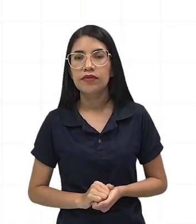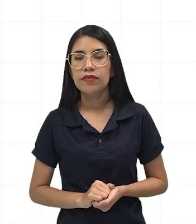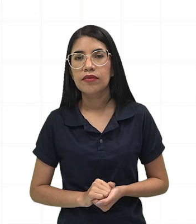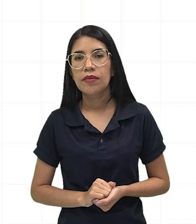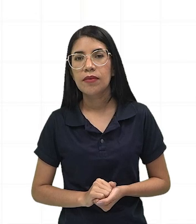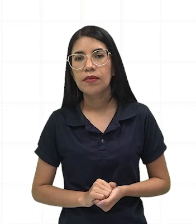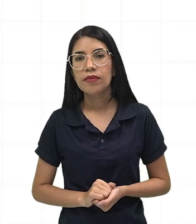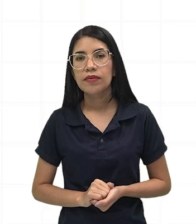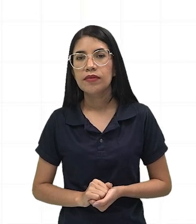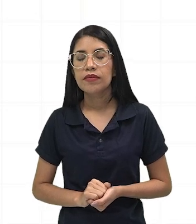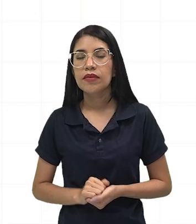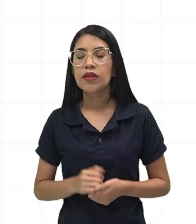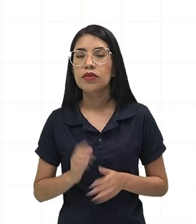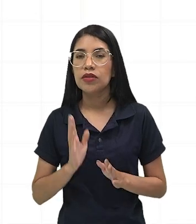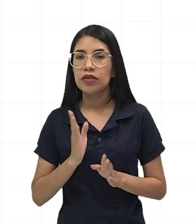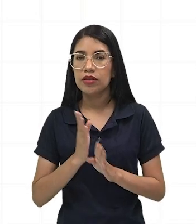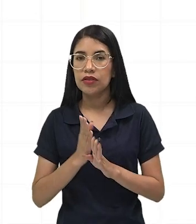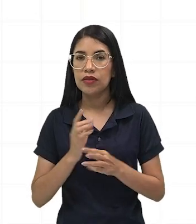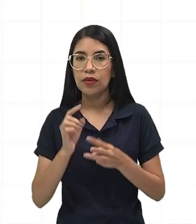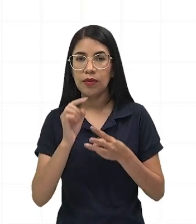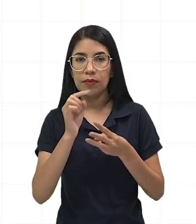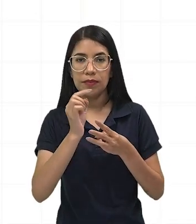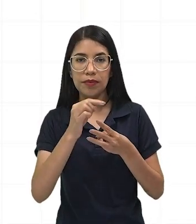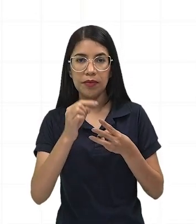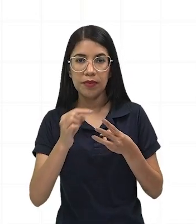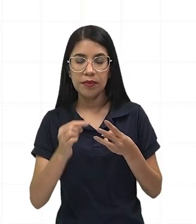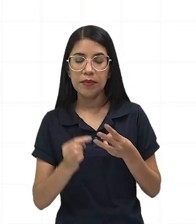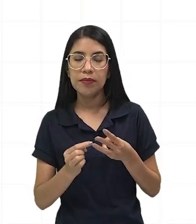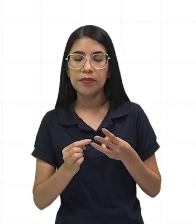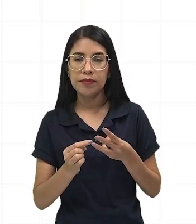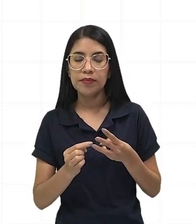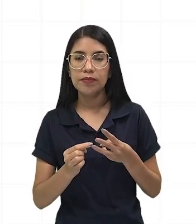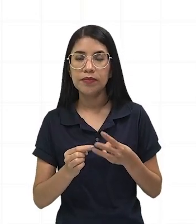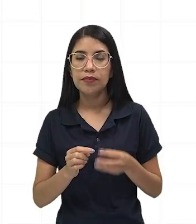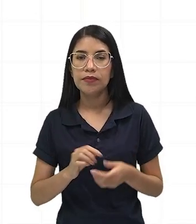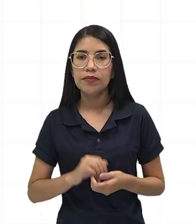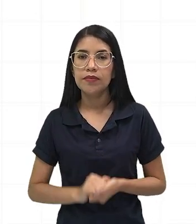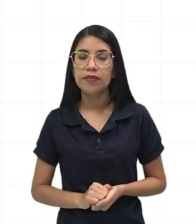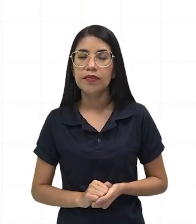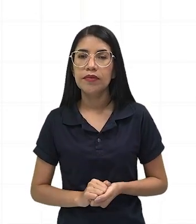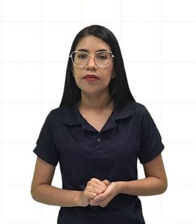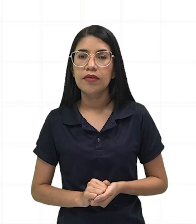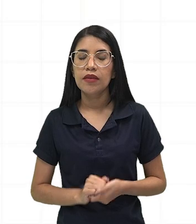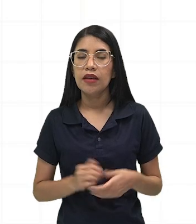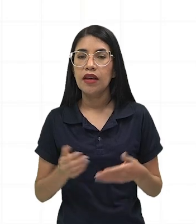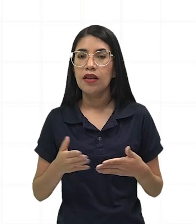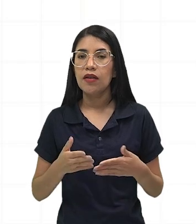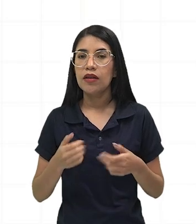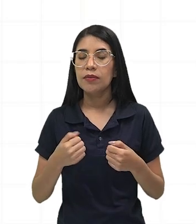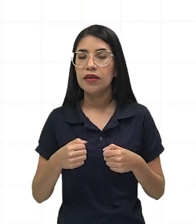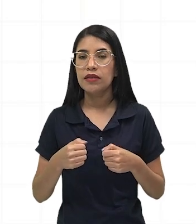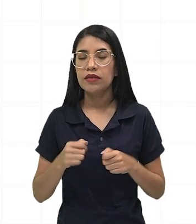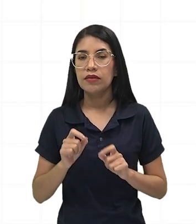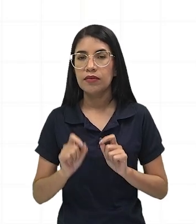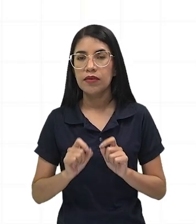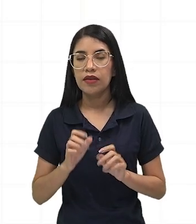hora. Então, identificou, certo? As tuas grandezas e agora você vai